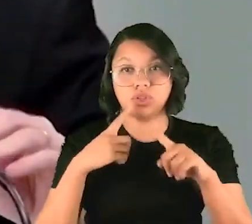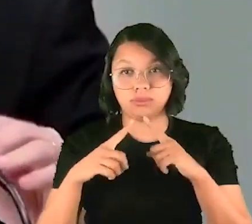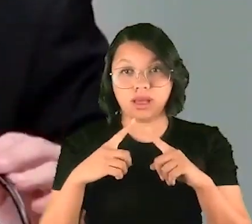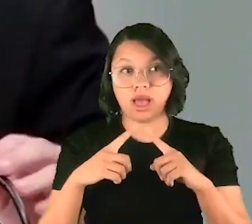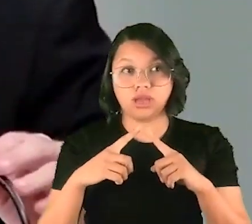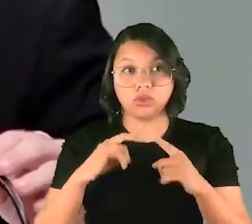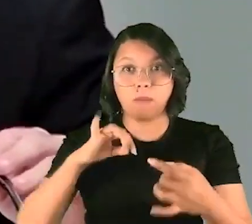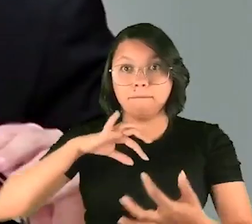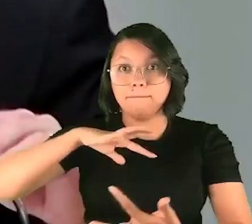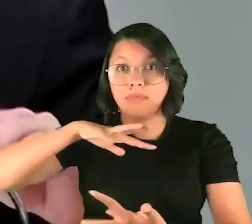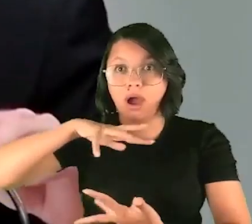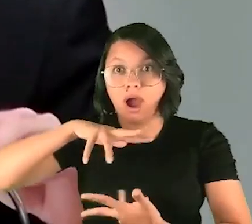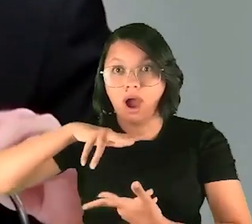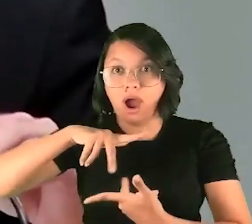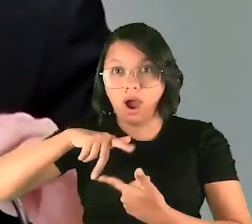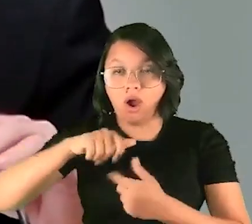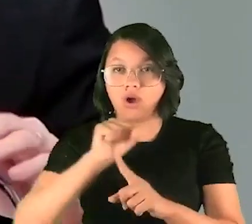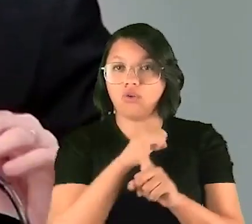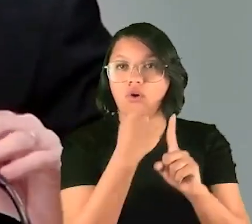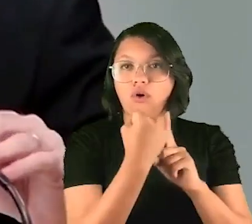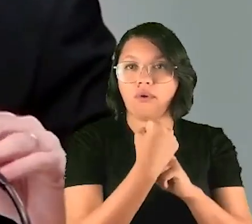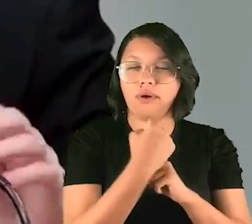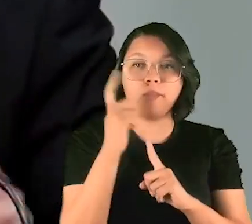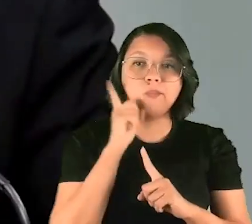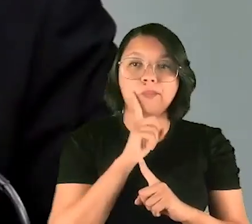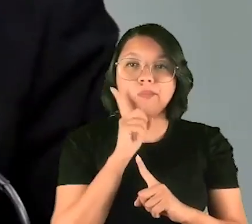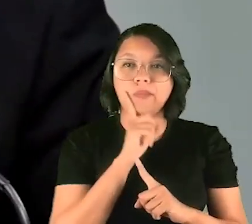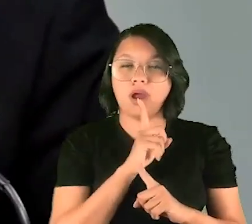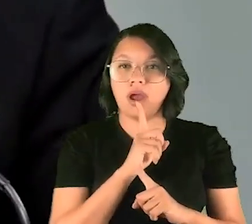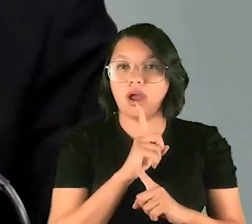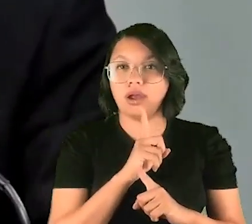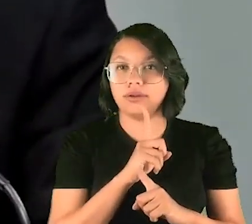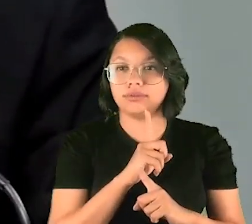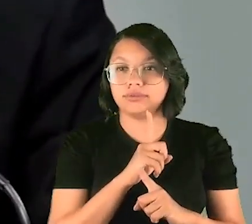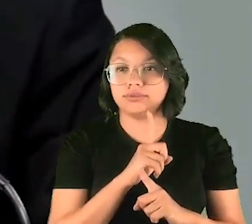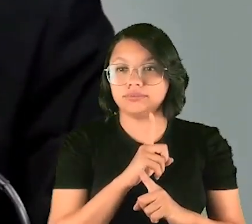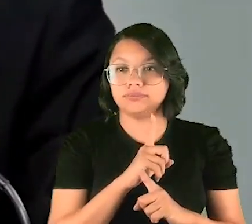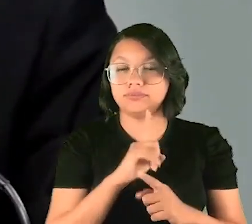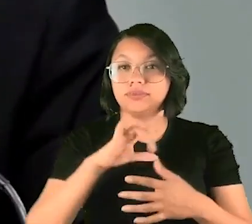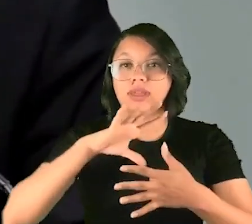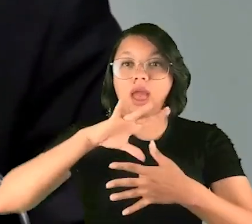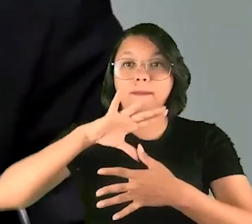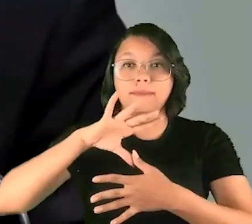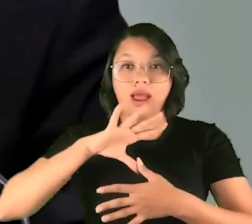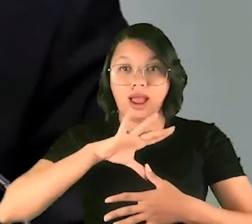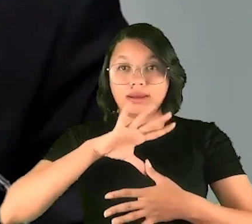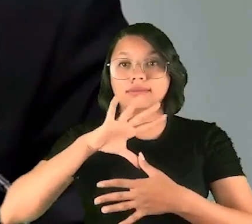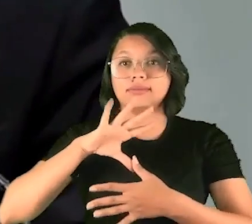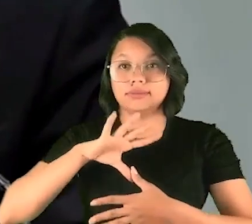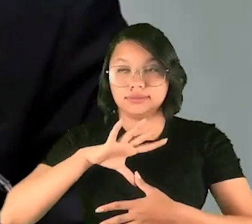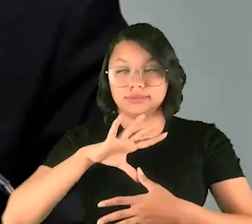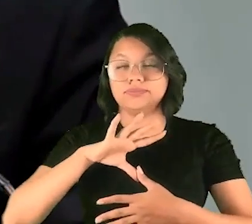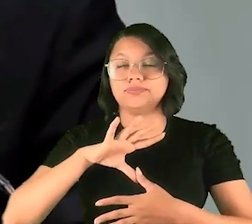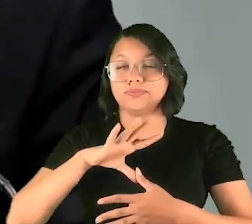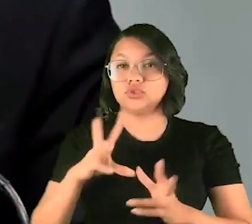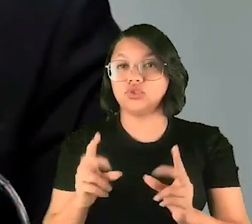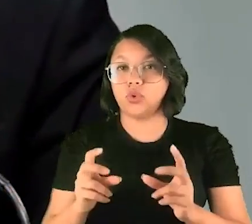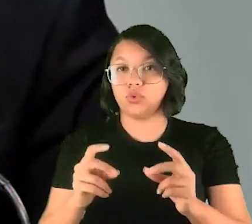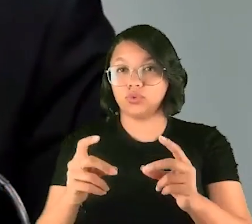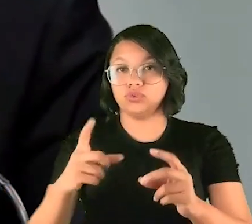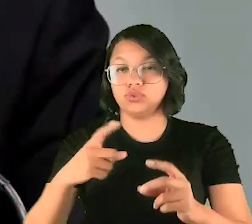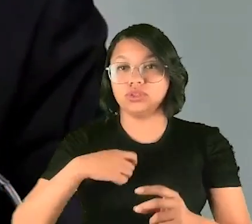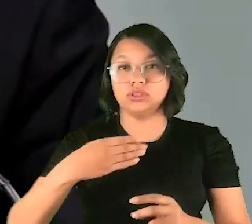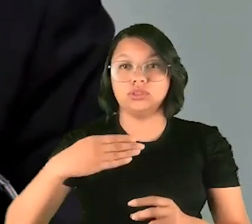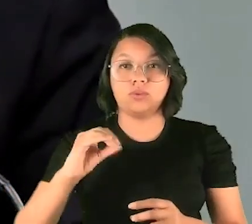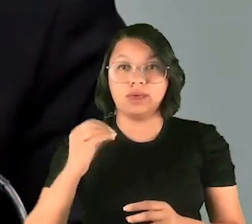muito relevante. Existe esse debate a nível mundial. A Sociedade Americana de Oncologia, o nome é meio estranho, o acrônimo fica